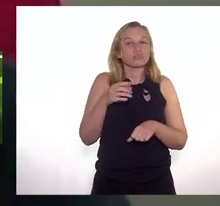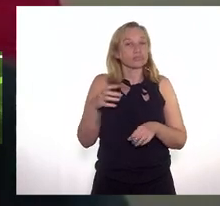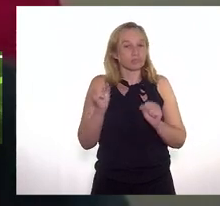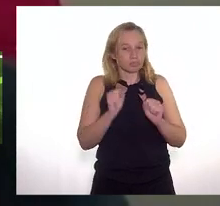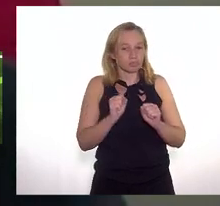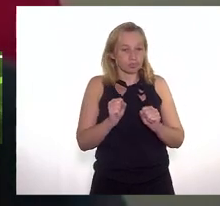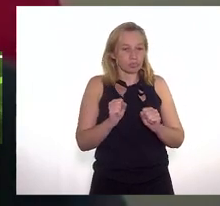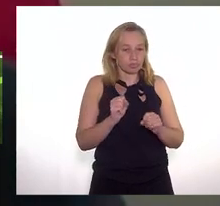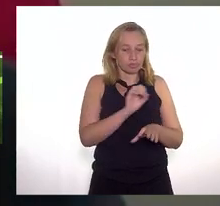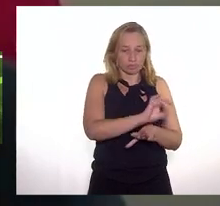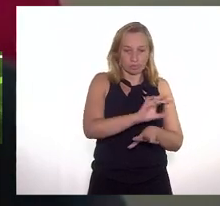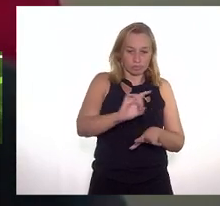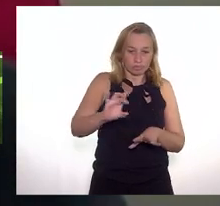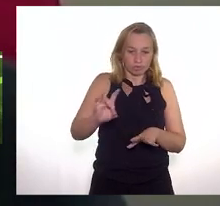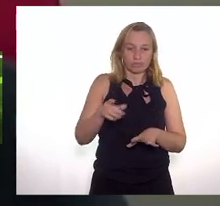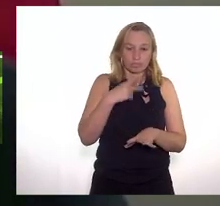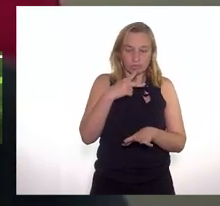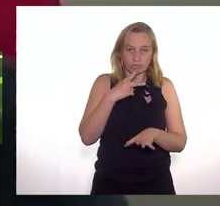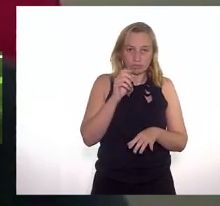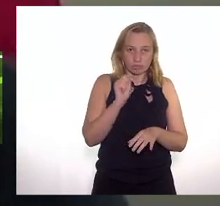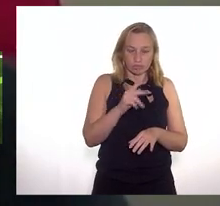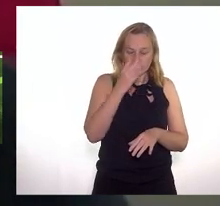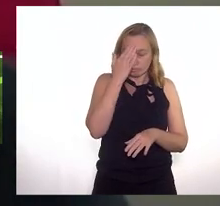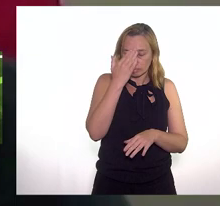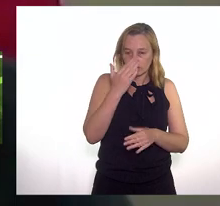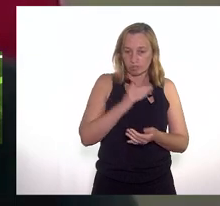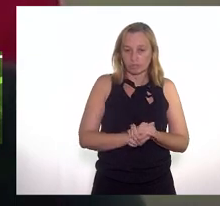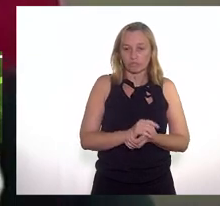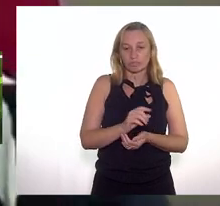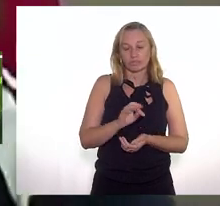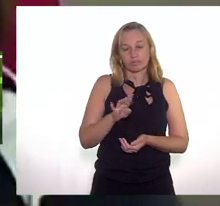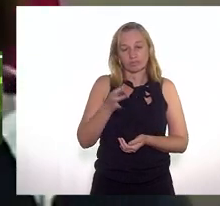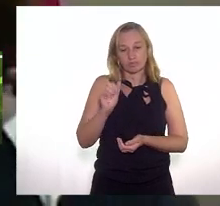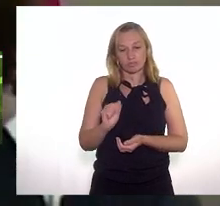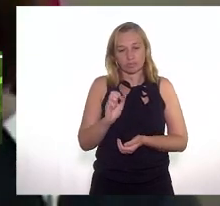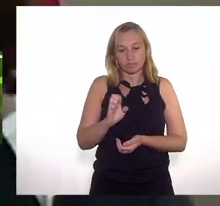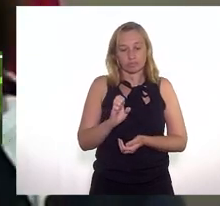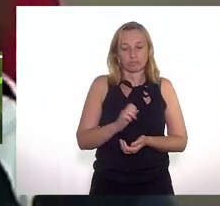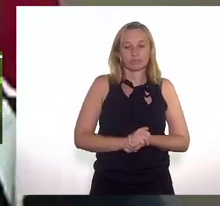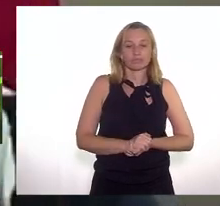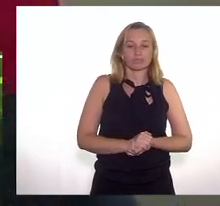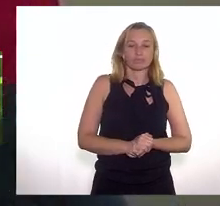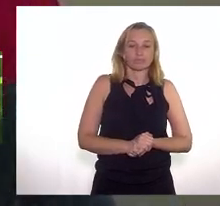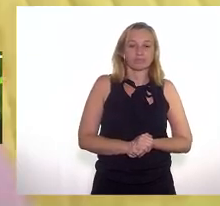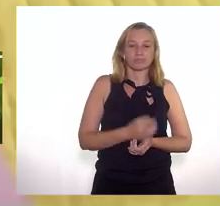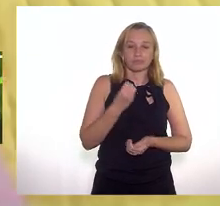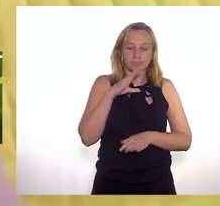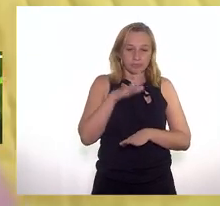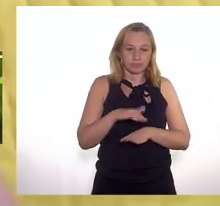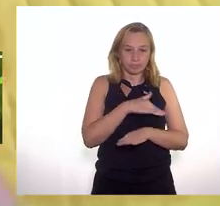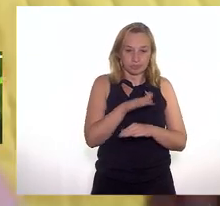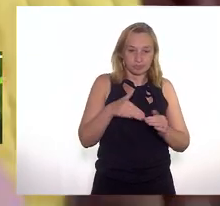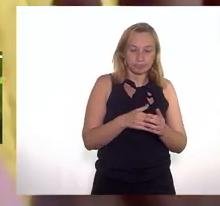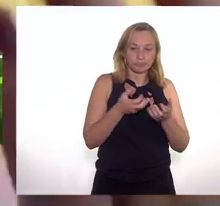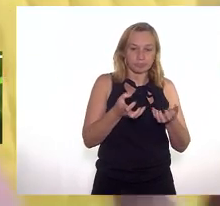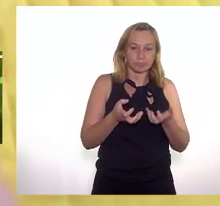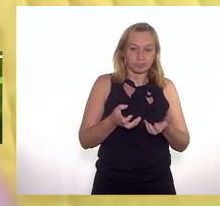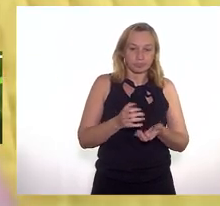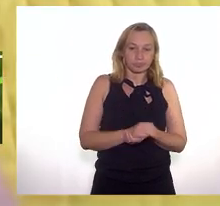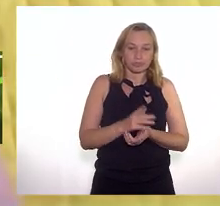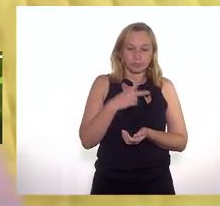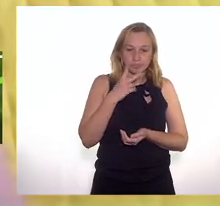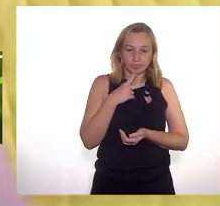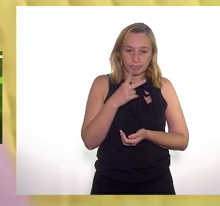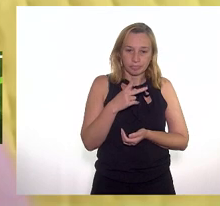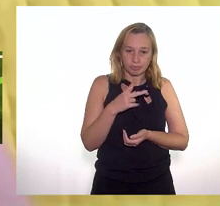as representações de doenças raras. Doutora Cristiane, por favor. Boa tarde a todos. Eu só queria falar